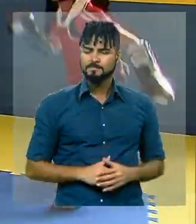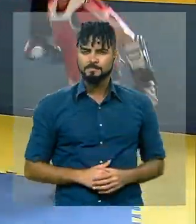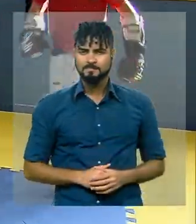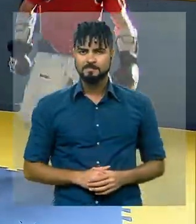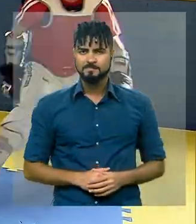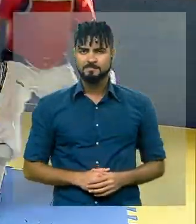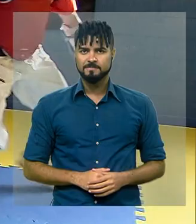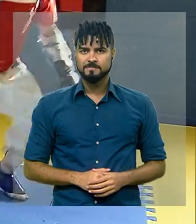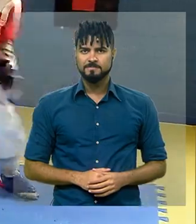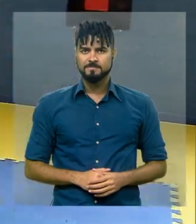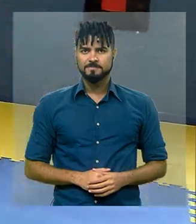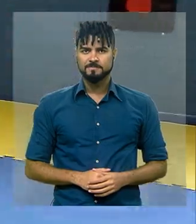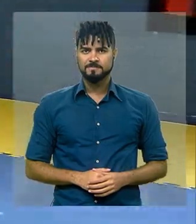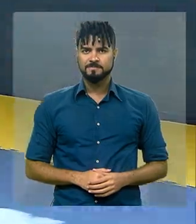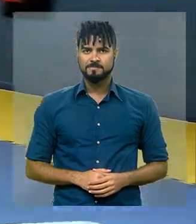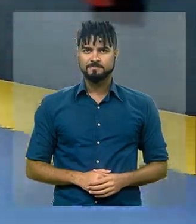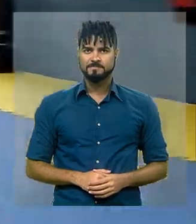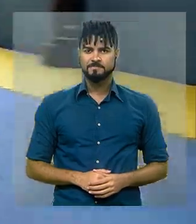ali.